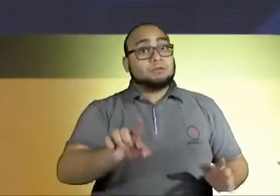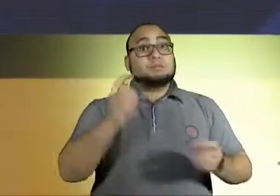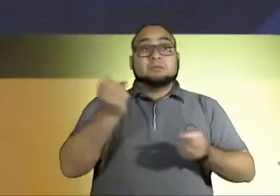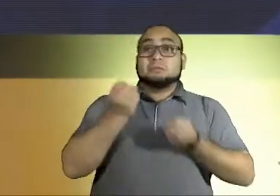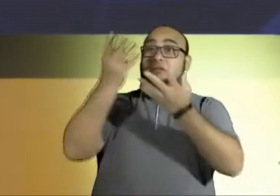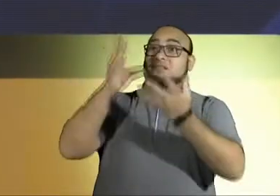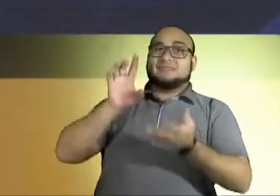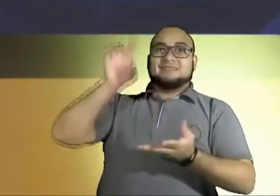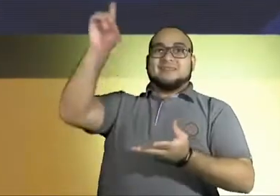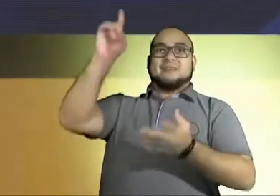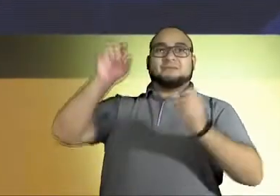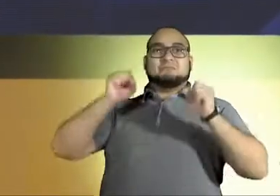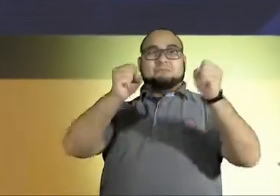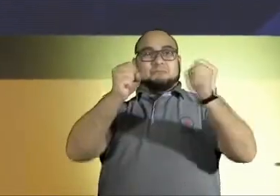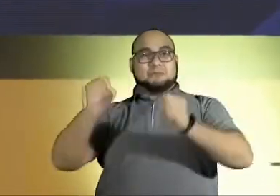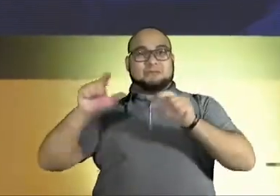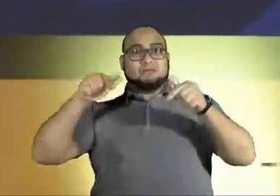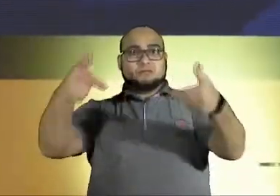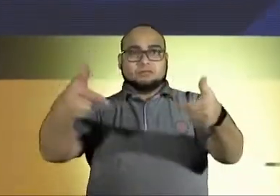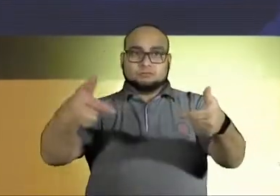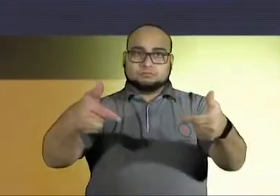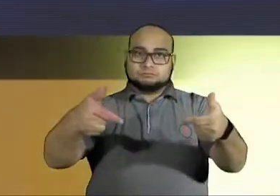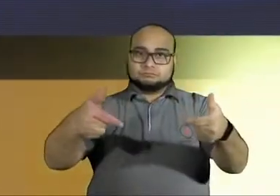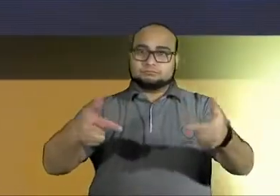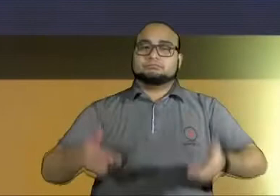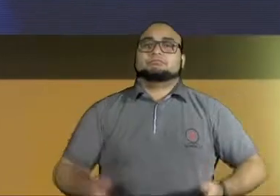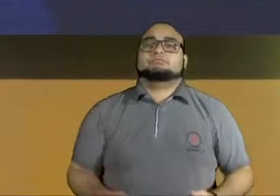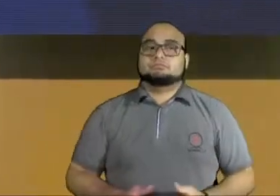Deus pode. Se você não crê, Deus continua podendo.